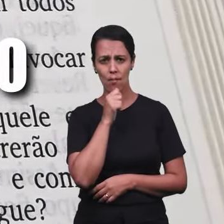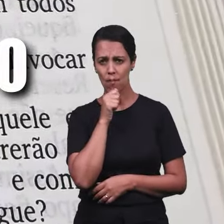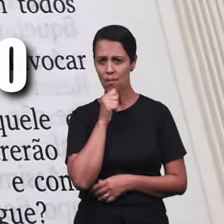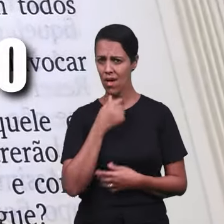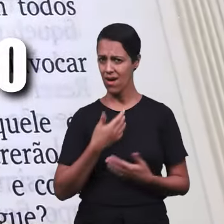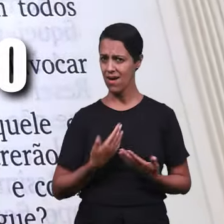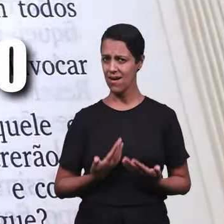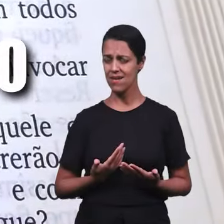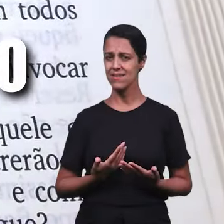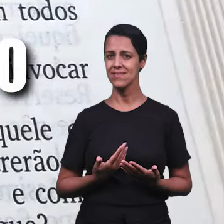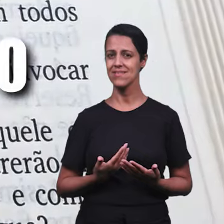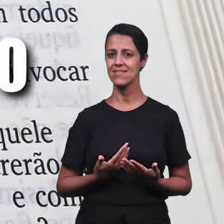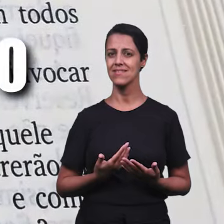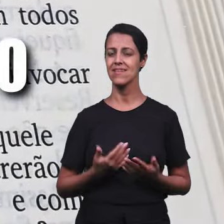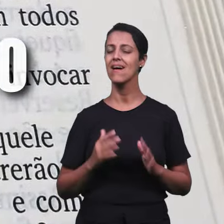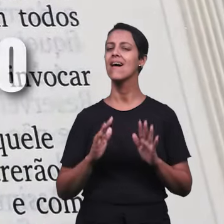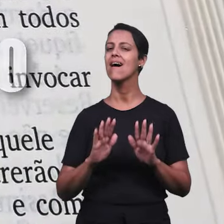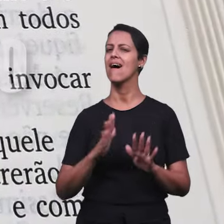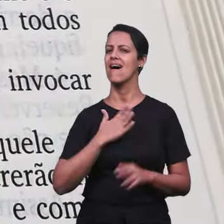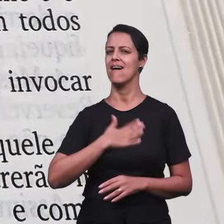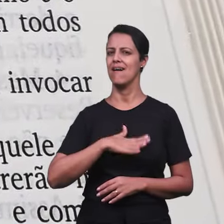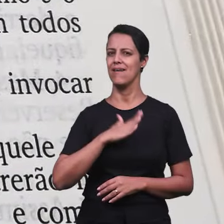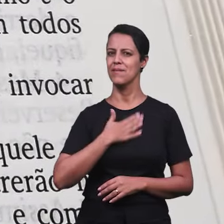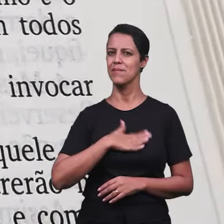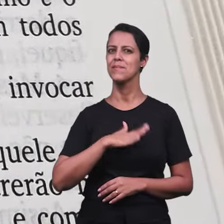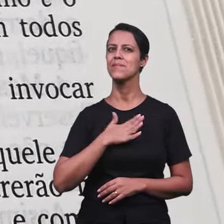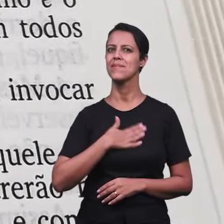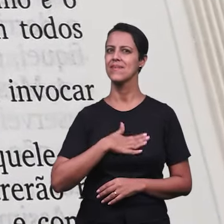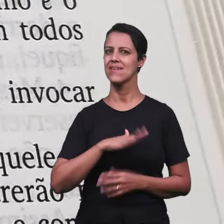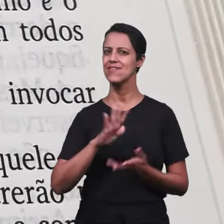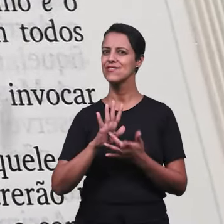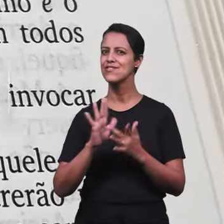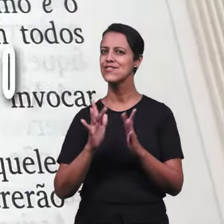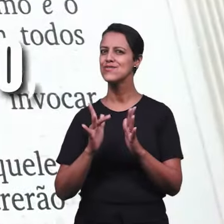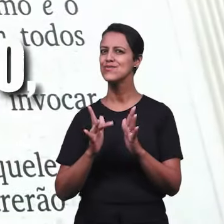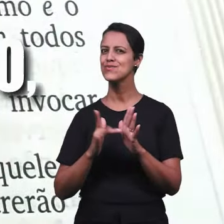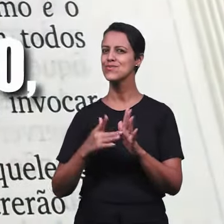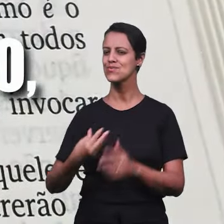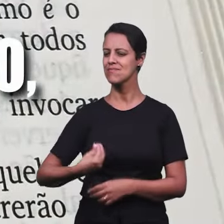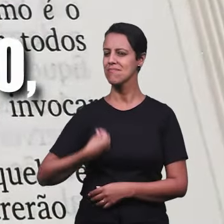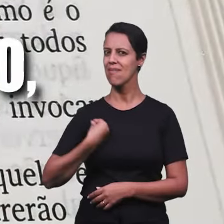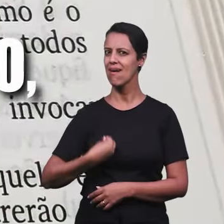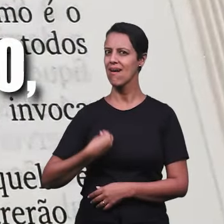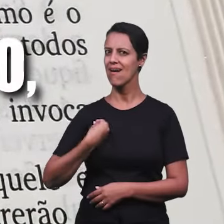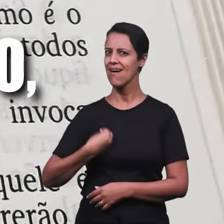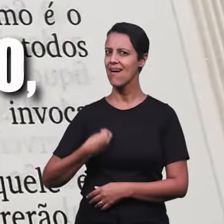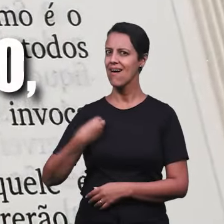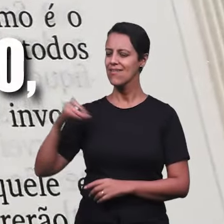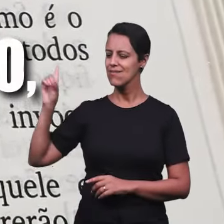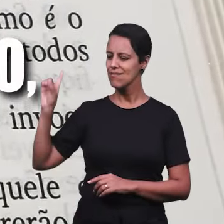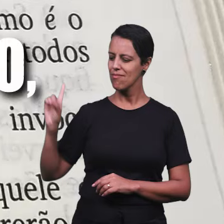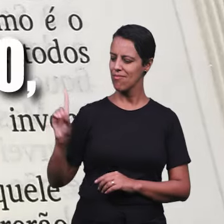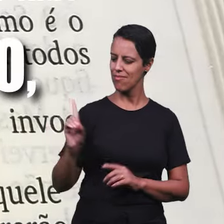Jesus aceitar Eis que o senhor está